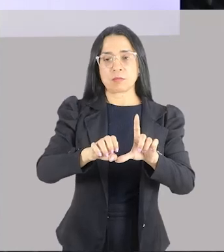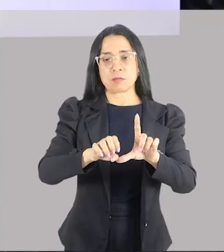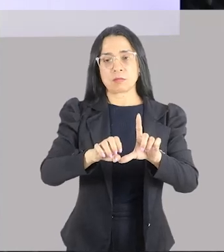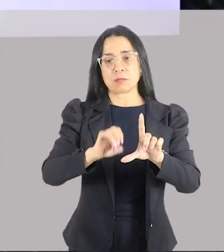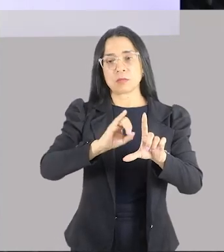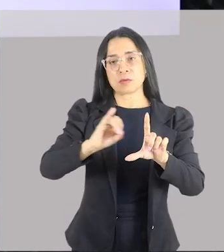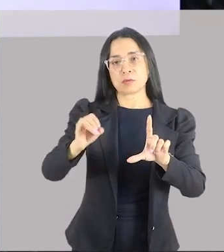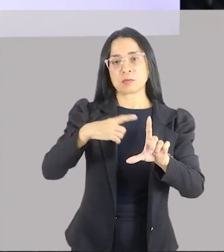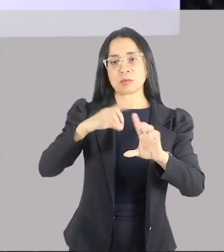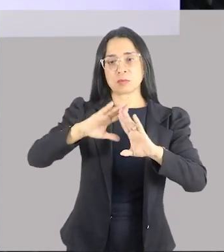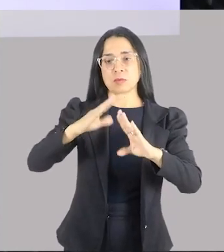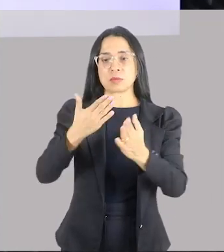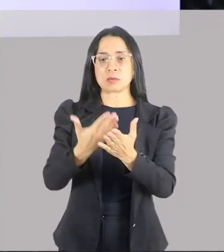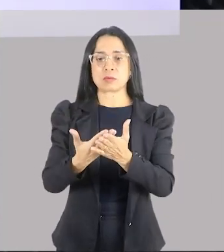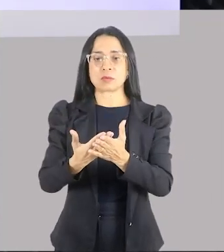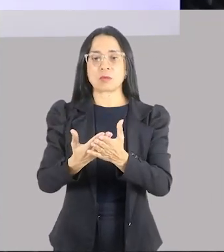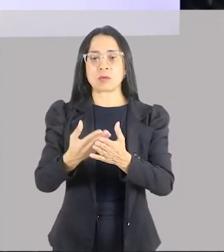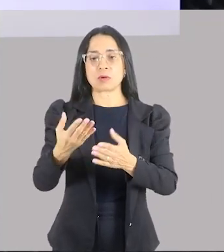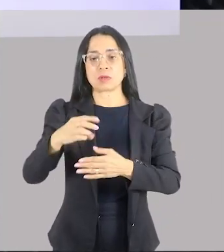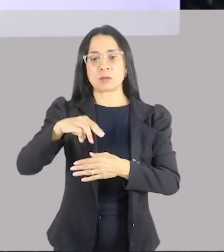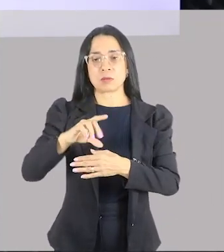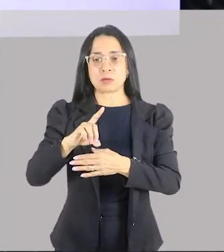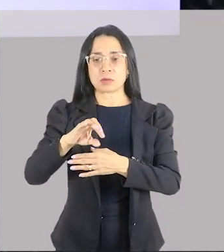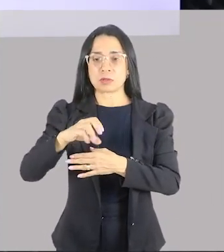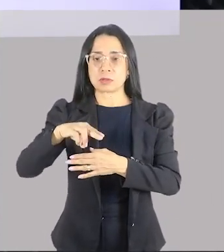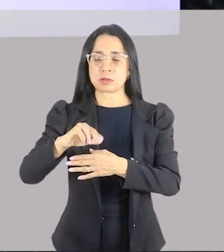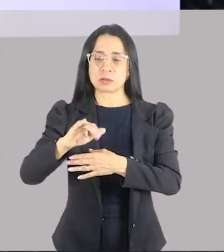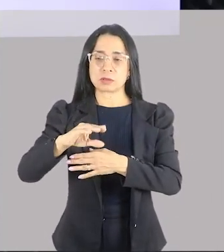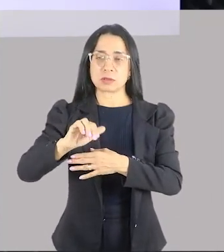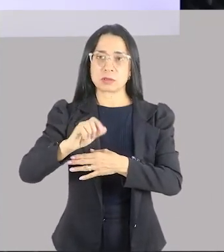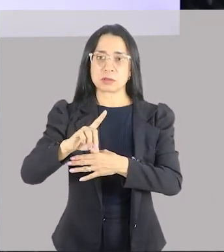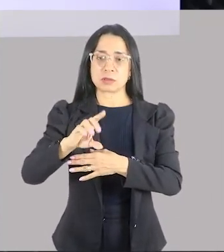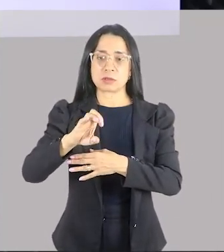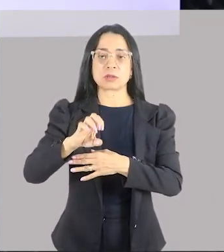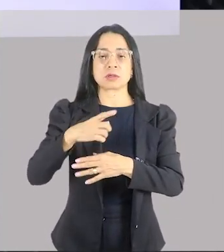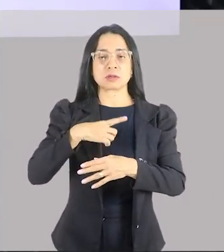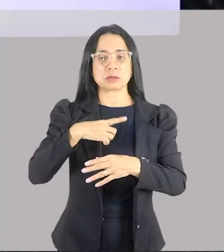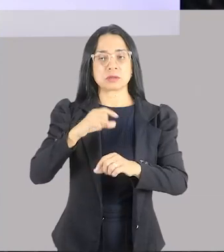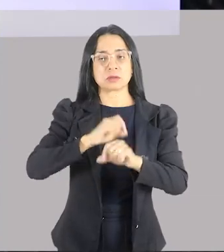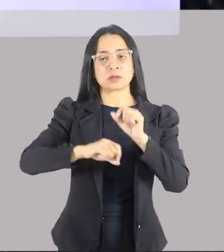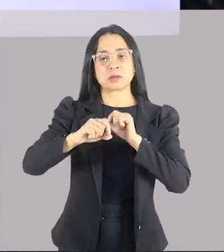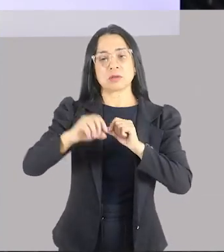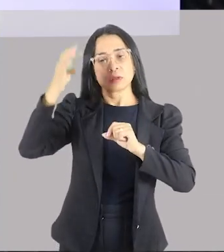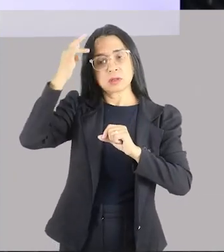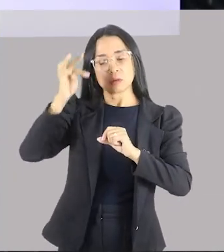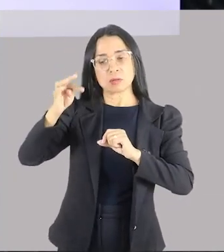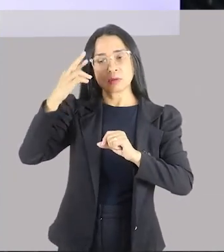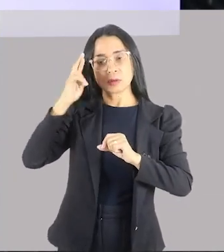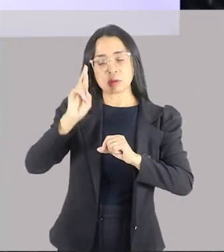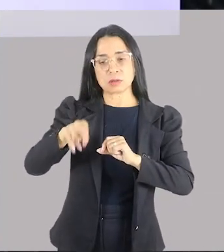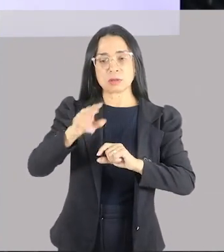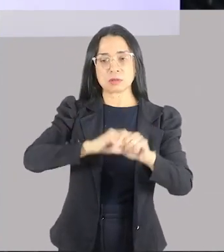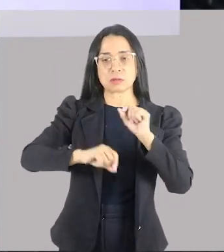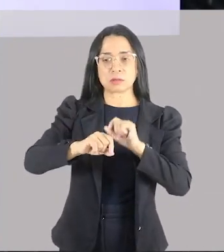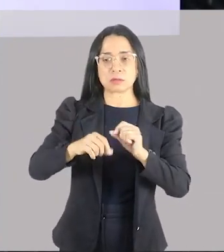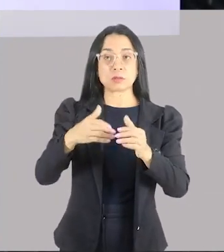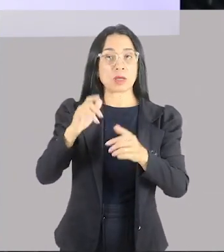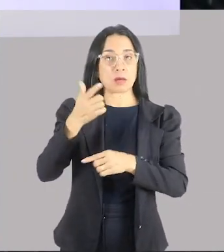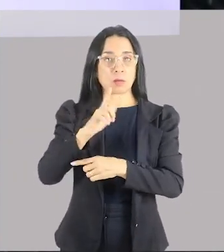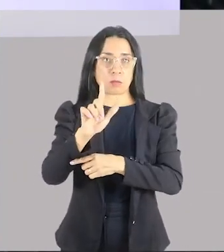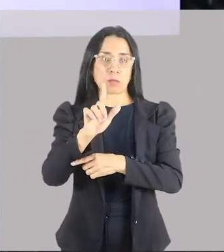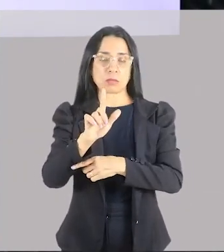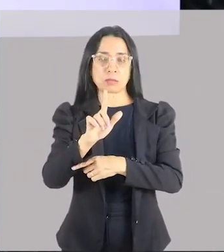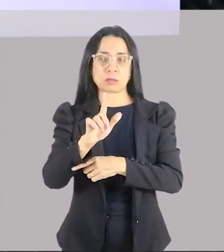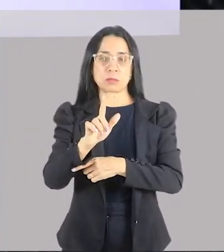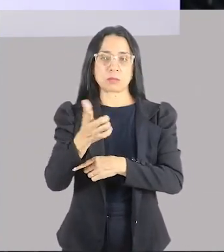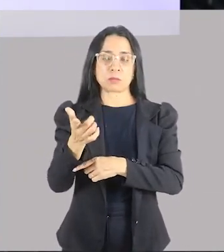da modernidade, nós estamos aqui muito mais dentro da teoria racionalista do que de qualquer que seja a